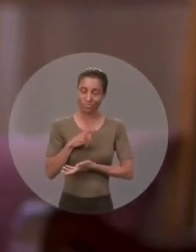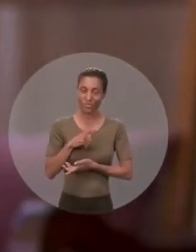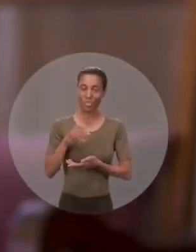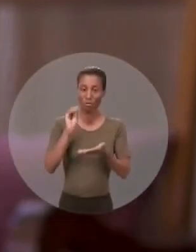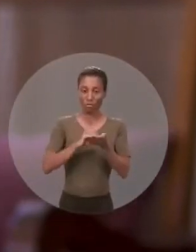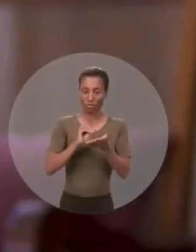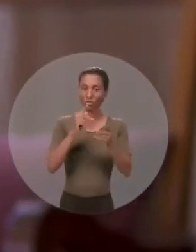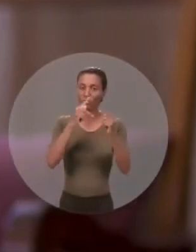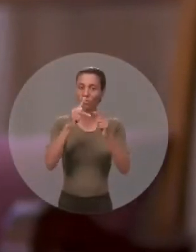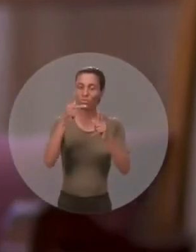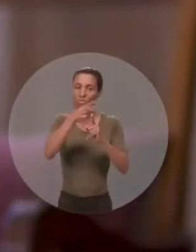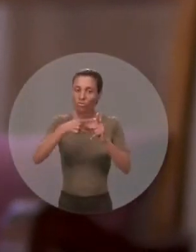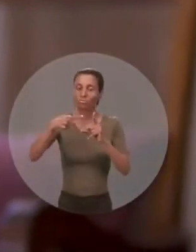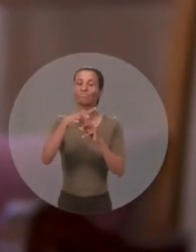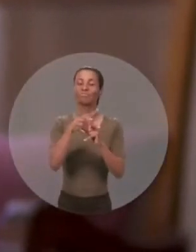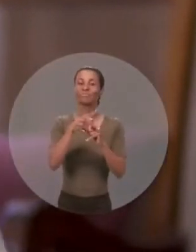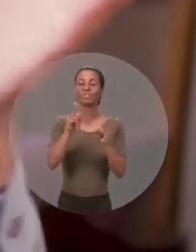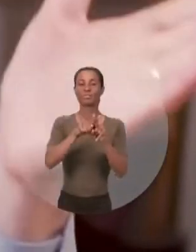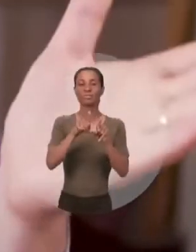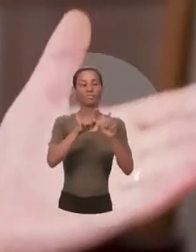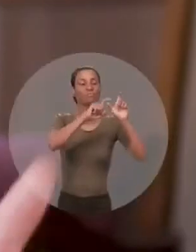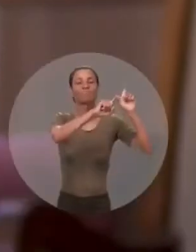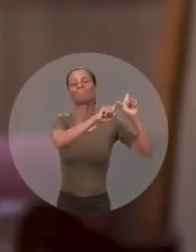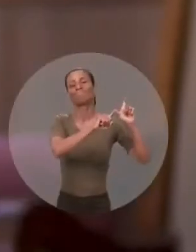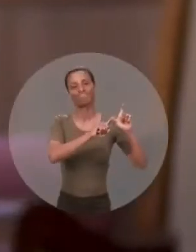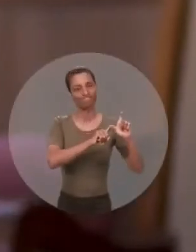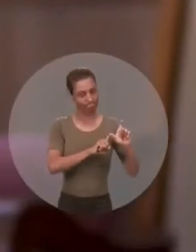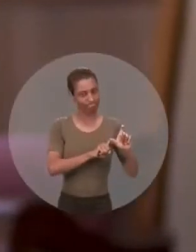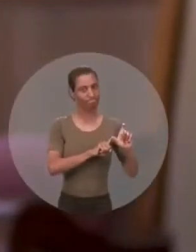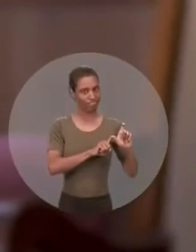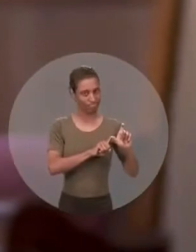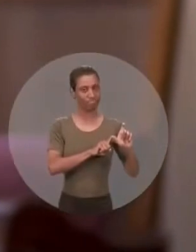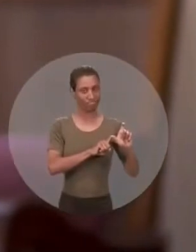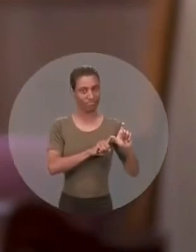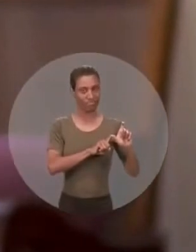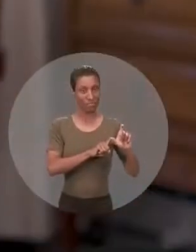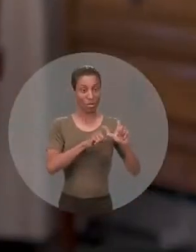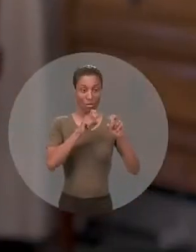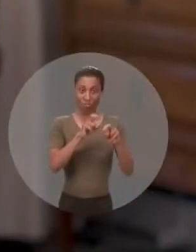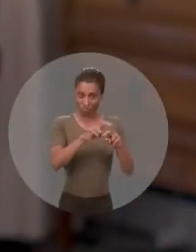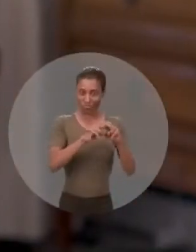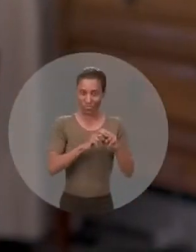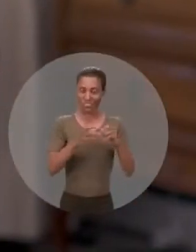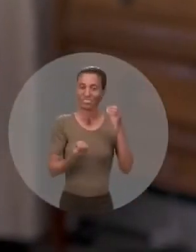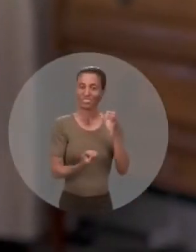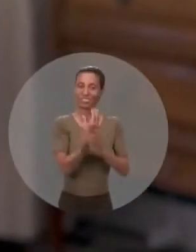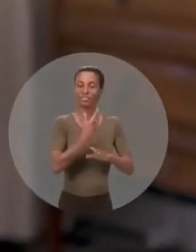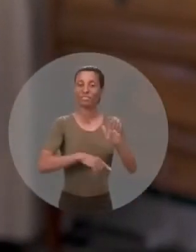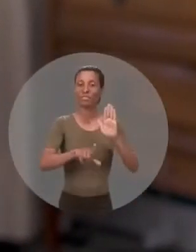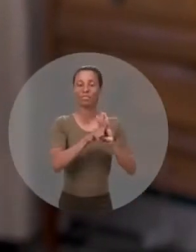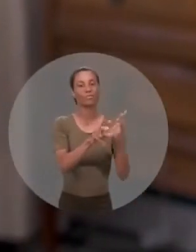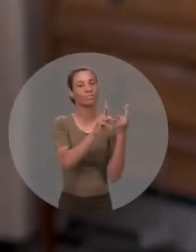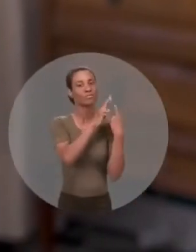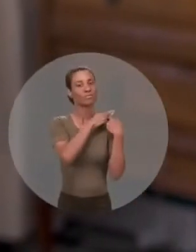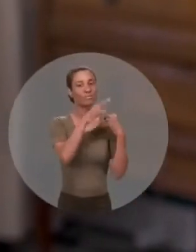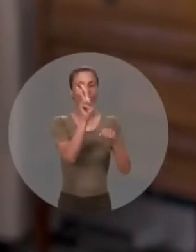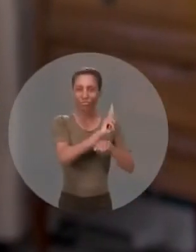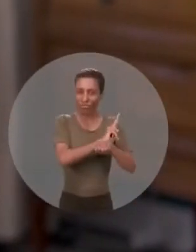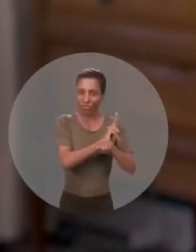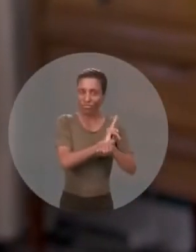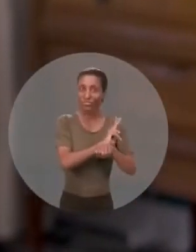desnecessários, descontrole na previdência e endividamento sem fim. Foi por isso que instituímos a Lei